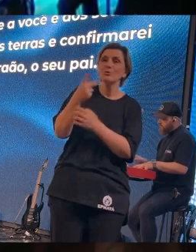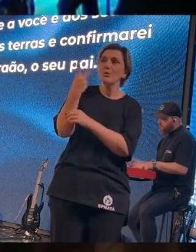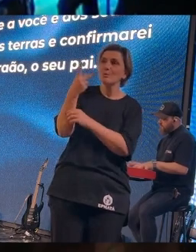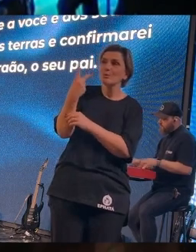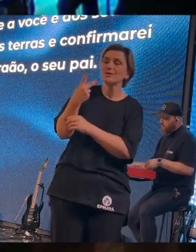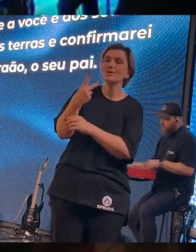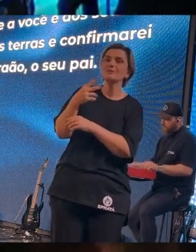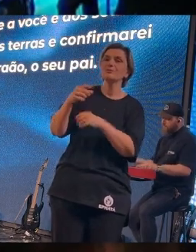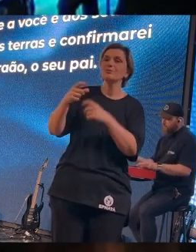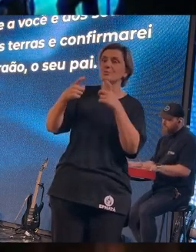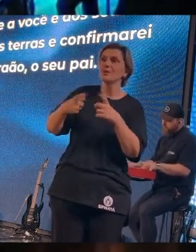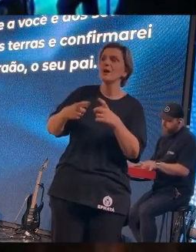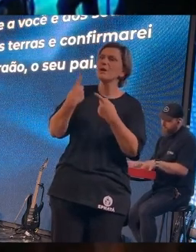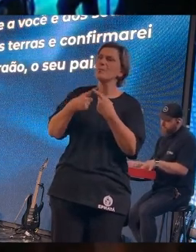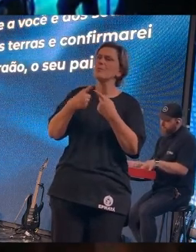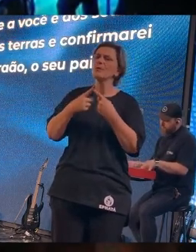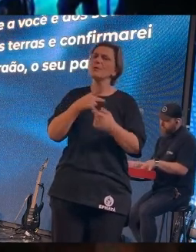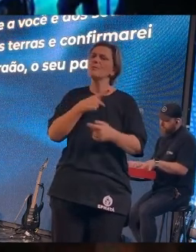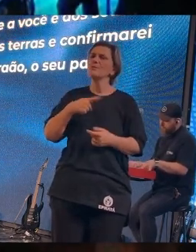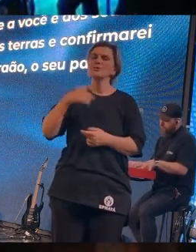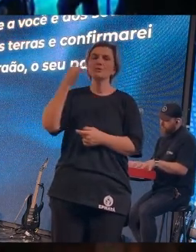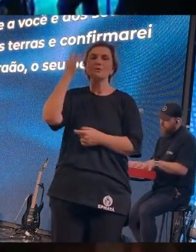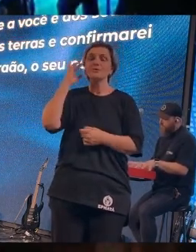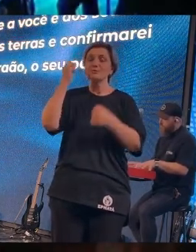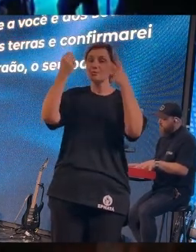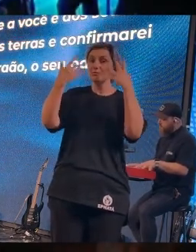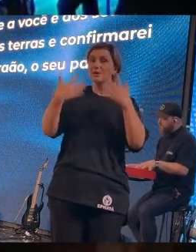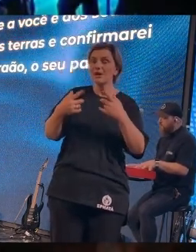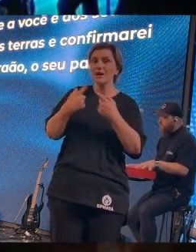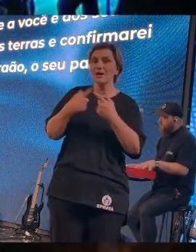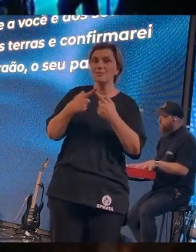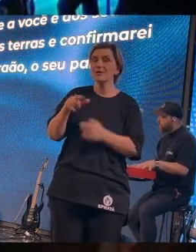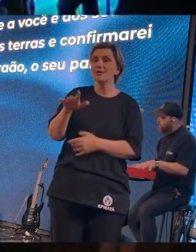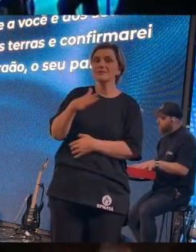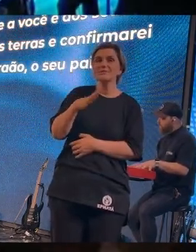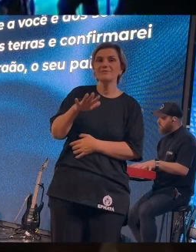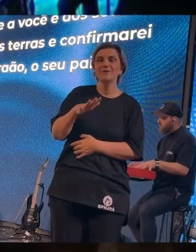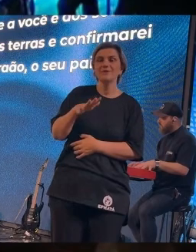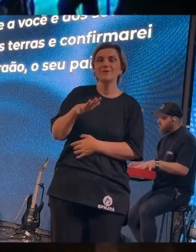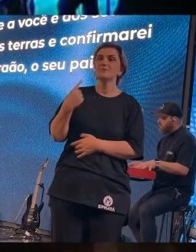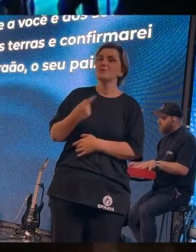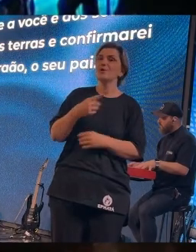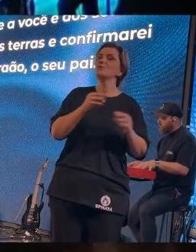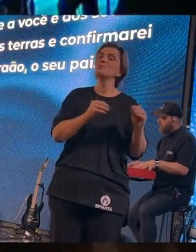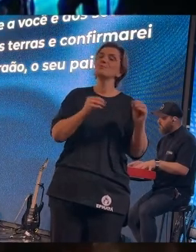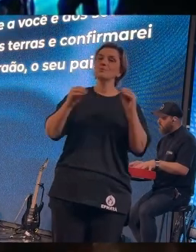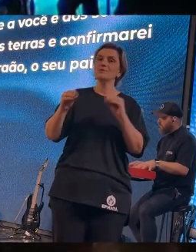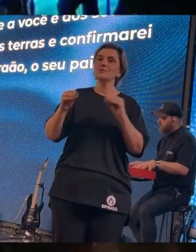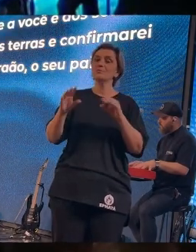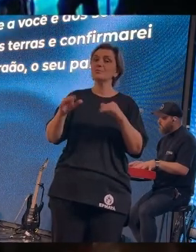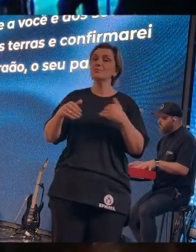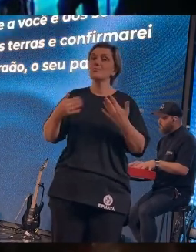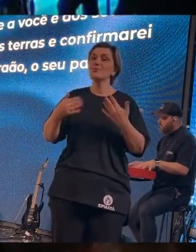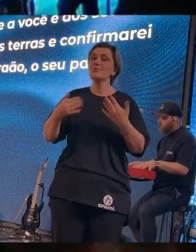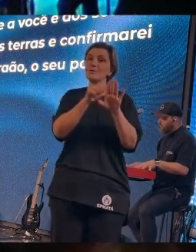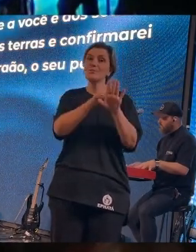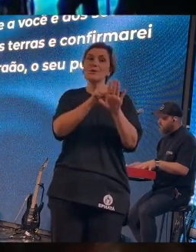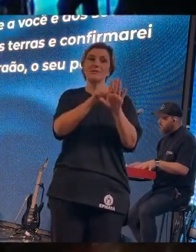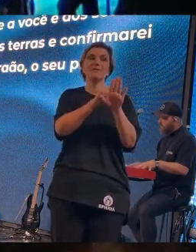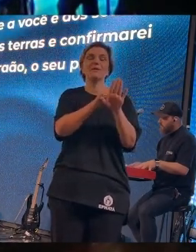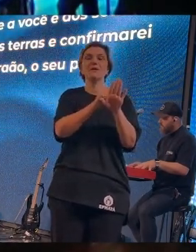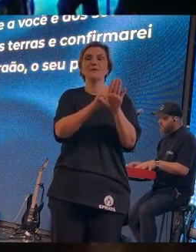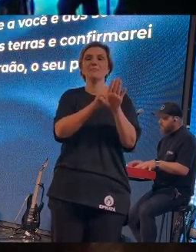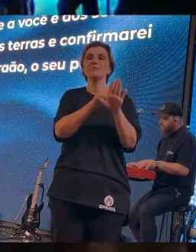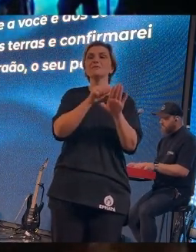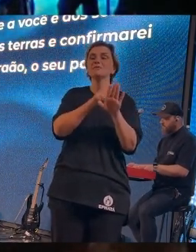mesmo lugar. Por que, pastor? Eu não entendi, eu vou te explicar. É porque muitas vezes nós mudamos quando batemos e a porta